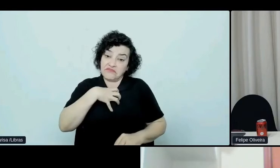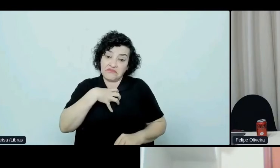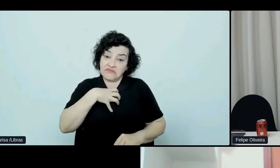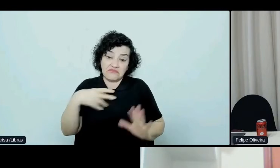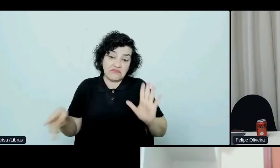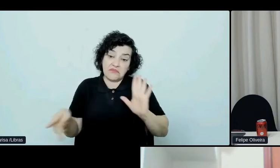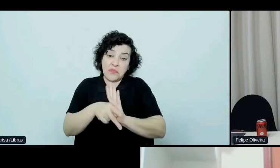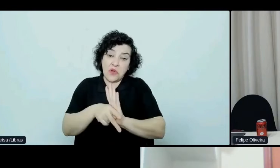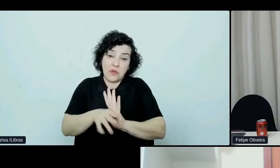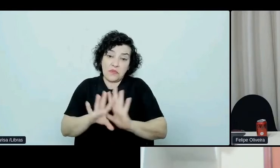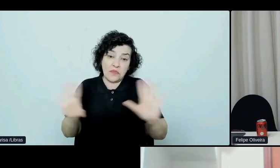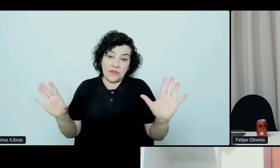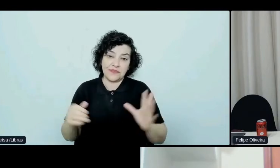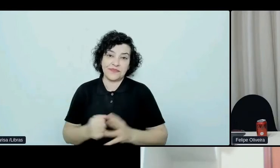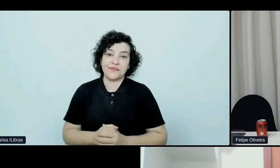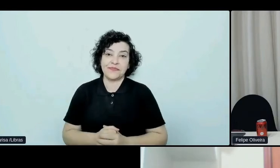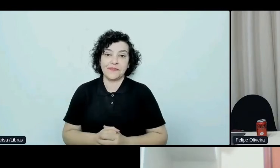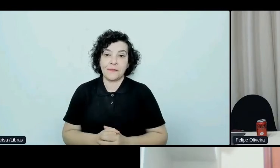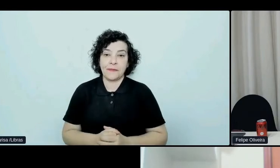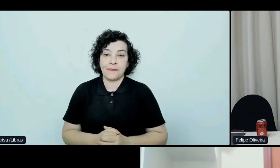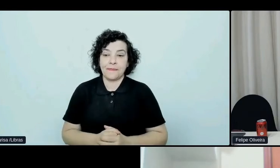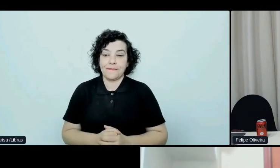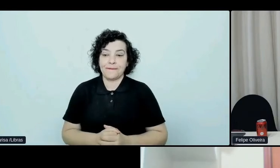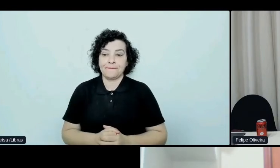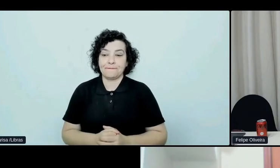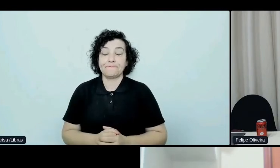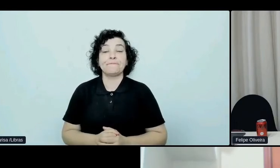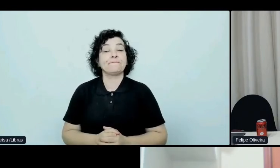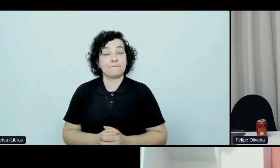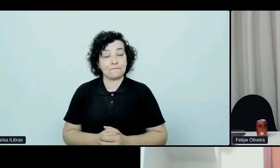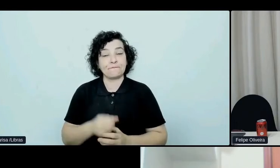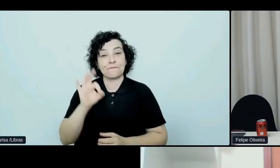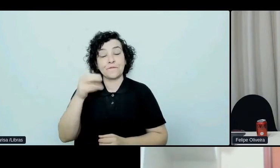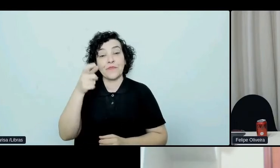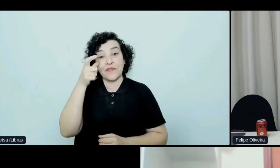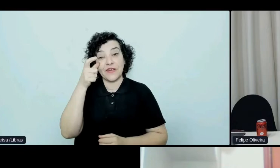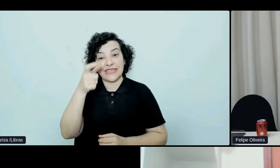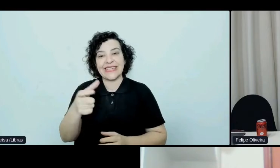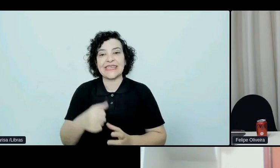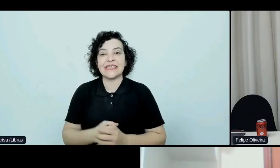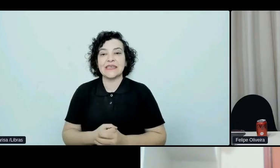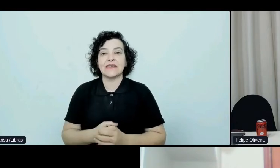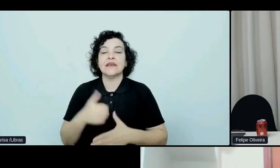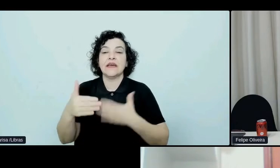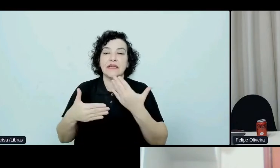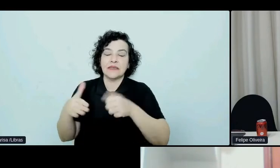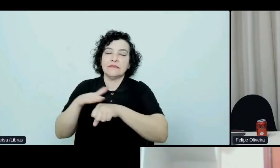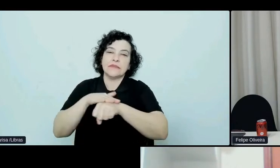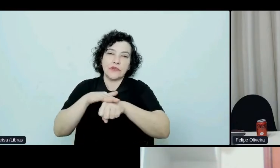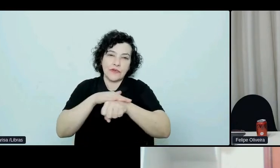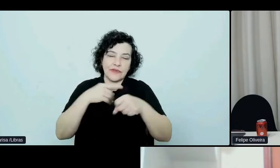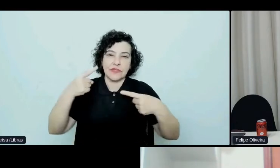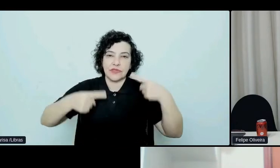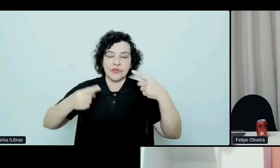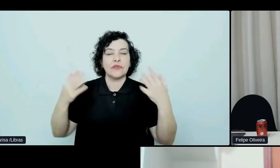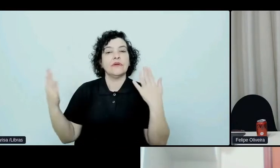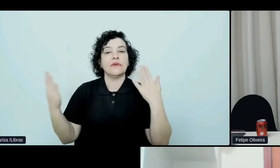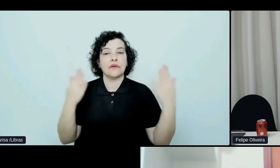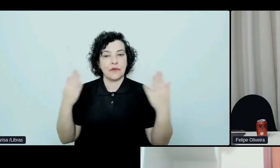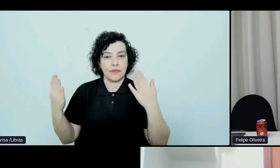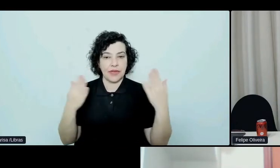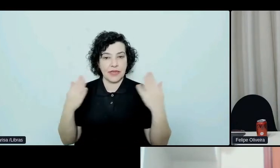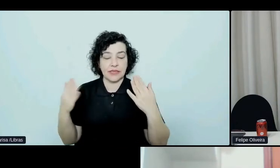É uma reação diferente da de vocês, mas não é exagerado ou desproporcional. A minha verdade pode ser diferente da sua